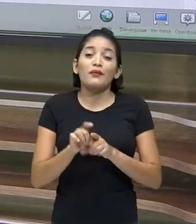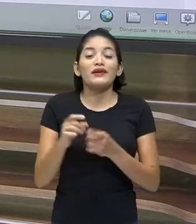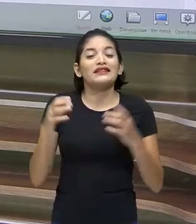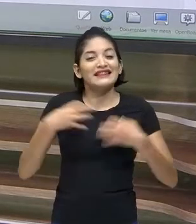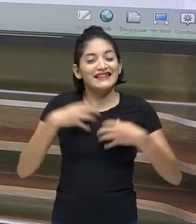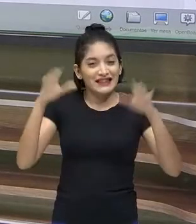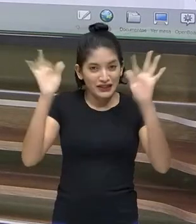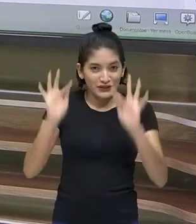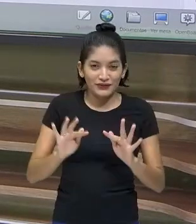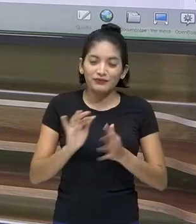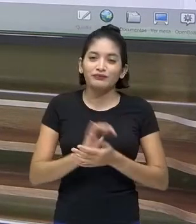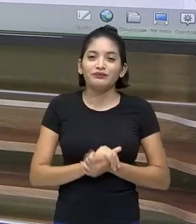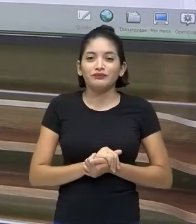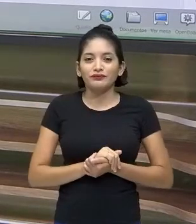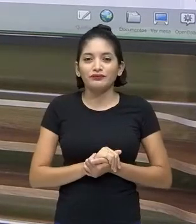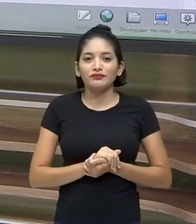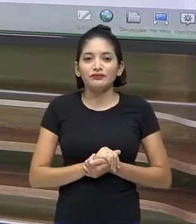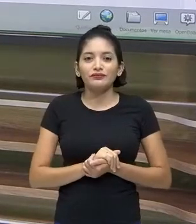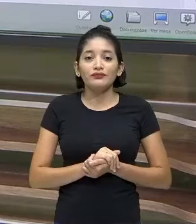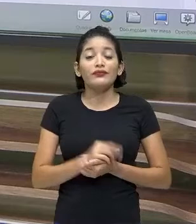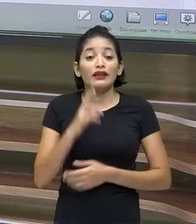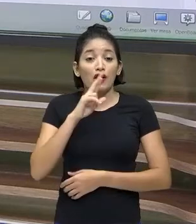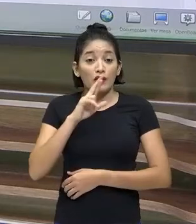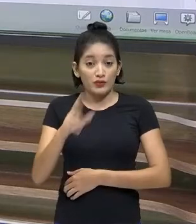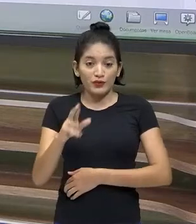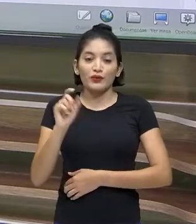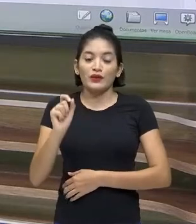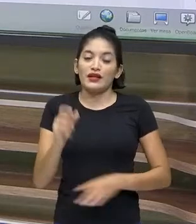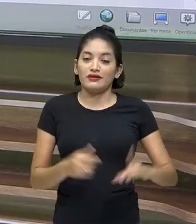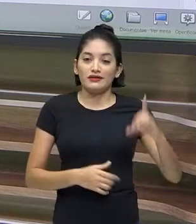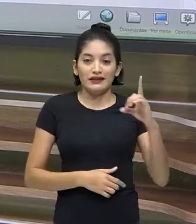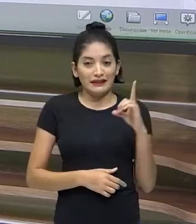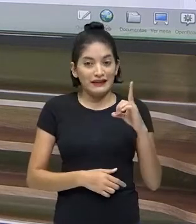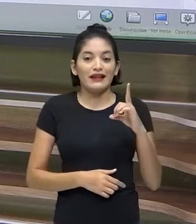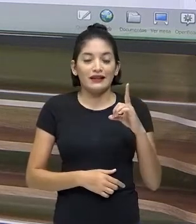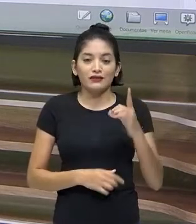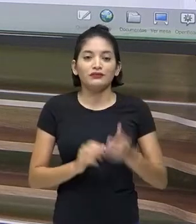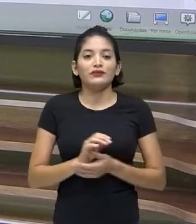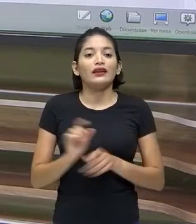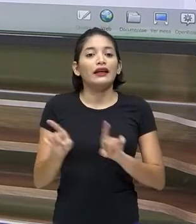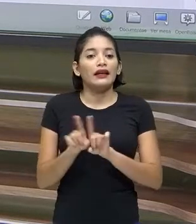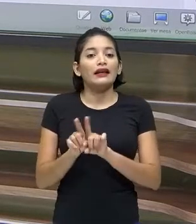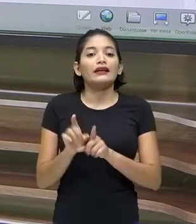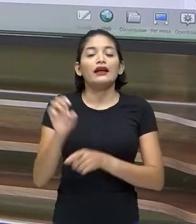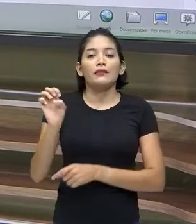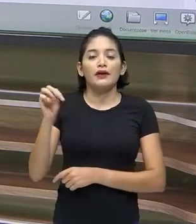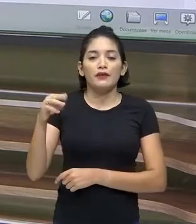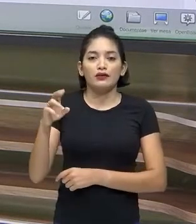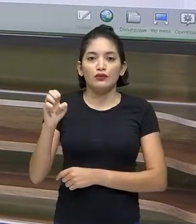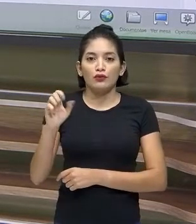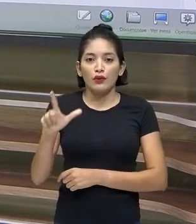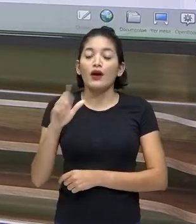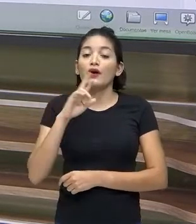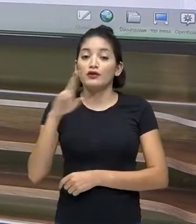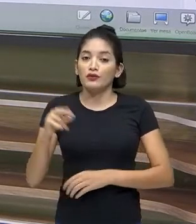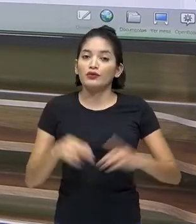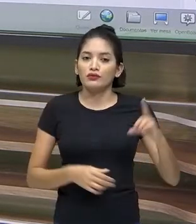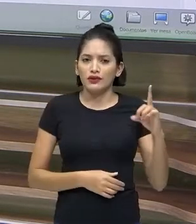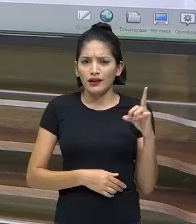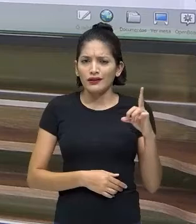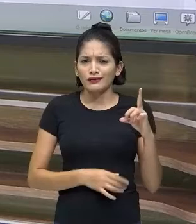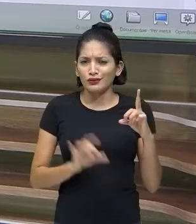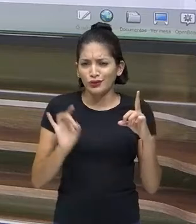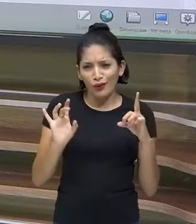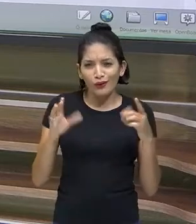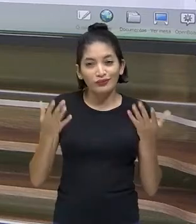fundamental. Então a Ruth disse assim, letra D de desafios. E o Emanuel também disse a letra D. D de quê? De dragão?